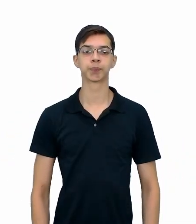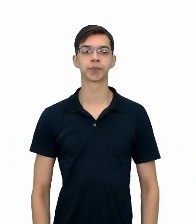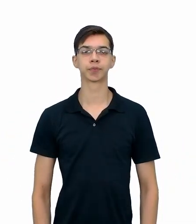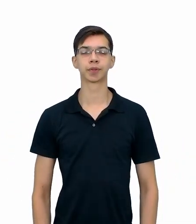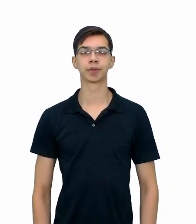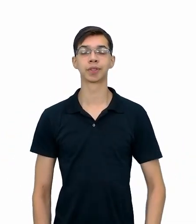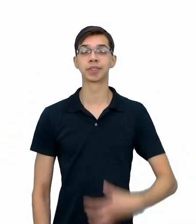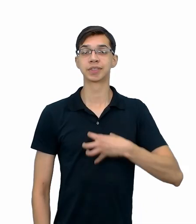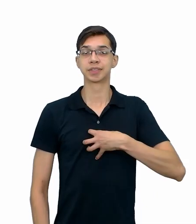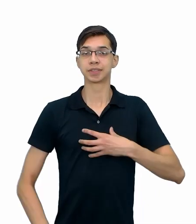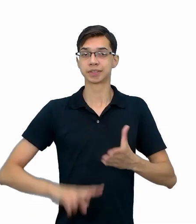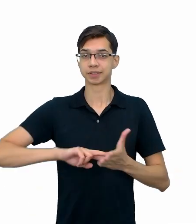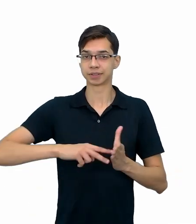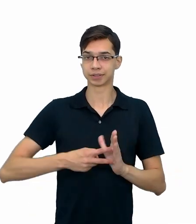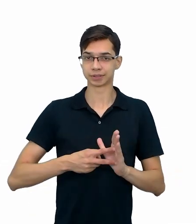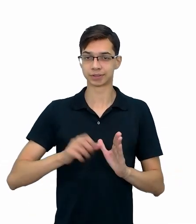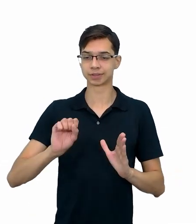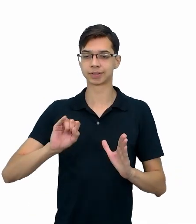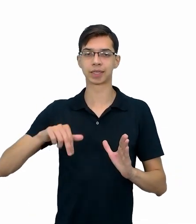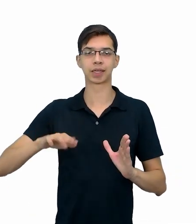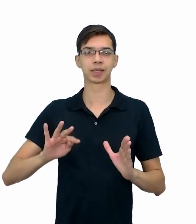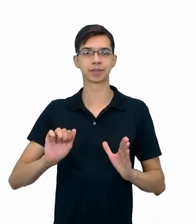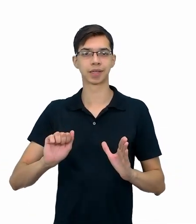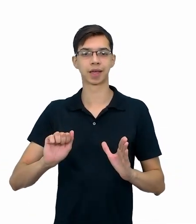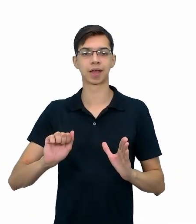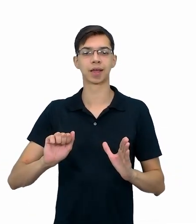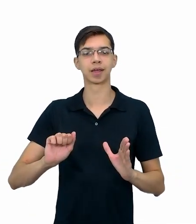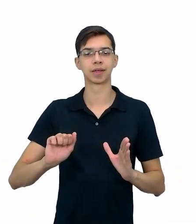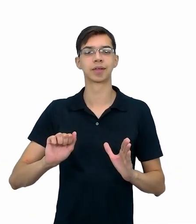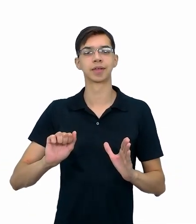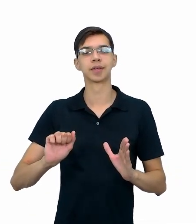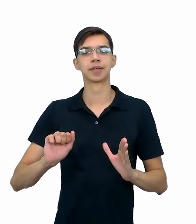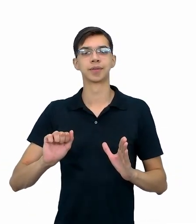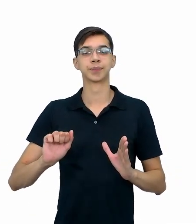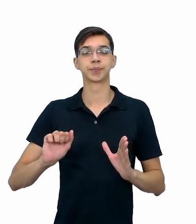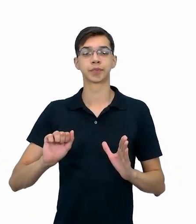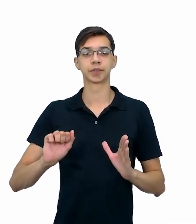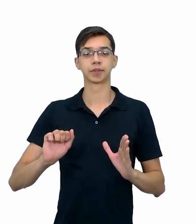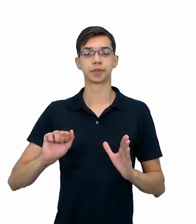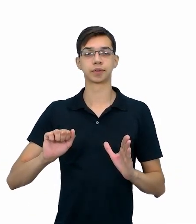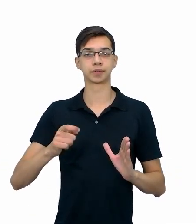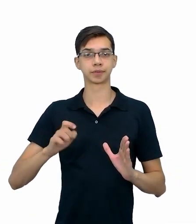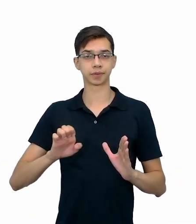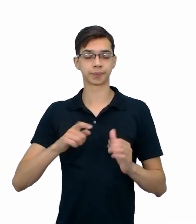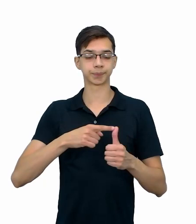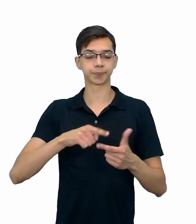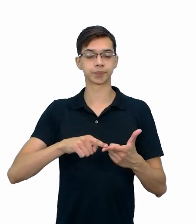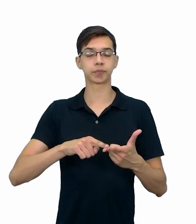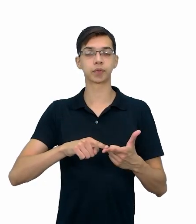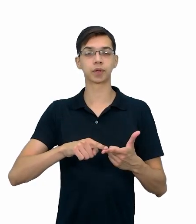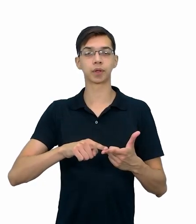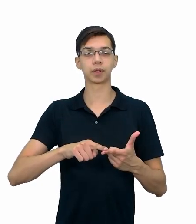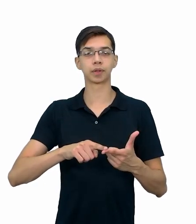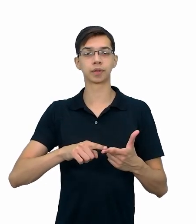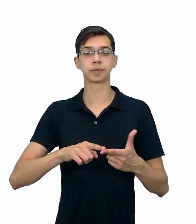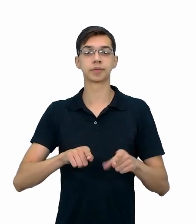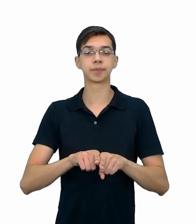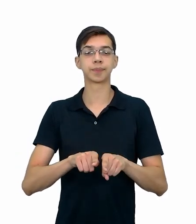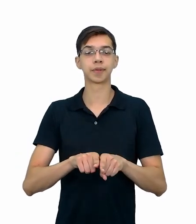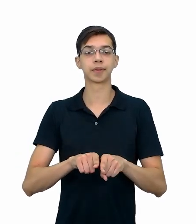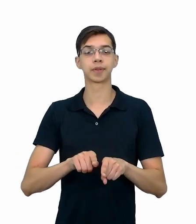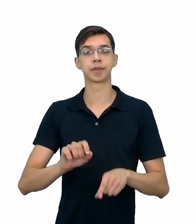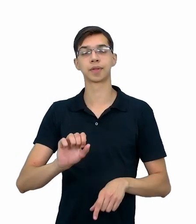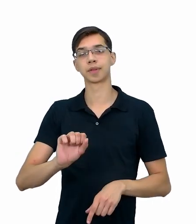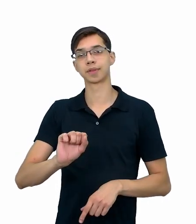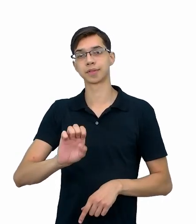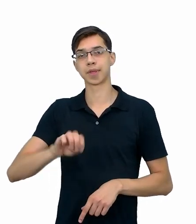as marcas de impessoalidade dentro do gênero notícia. Pretérito perfeito, terceira pessoa dos verbos, né, que